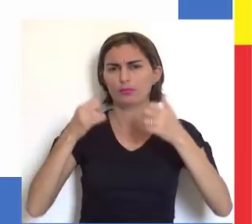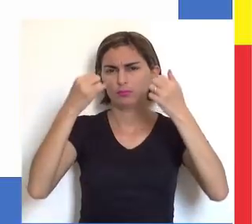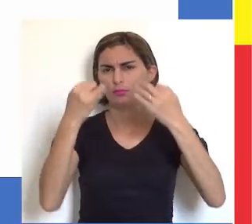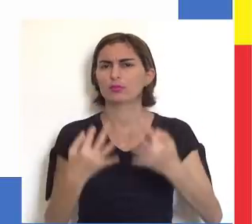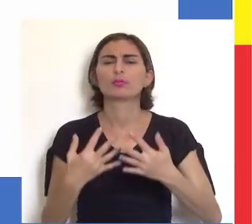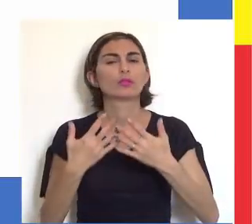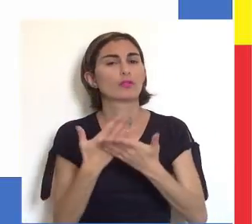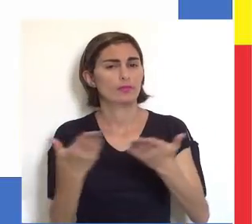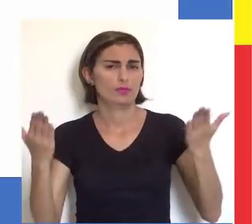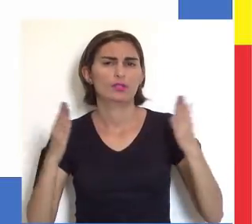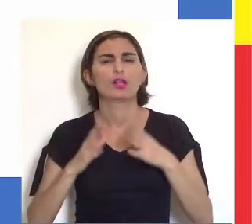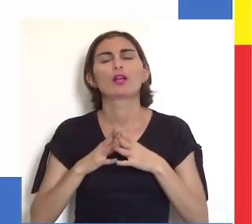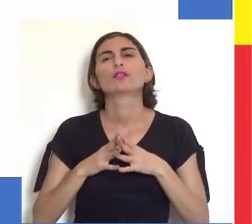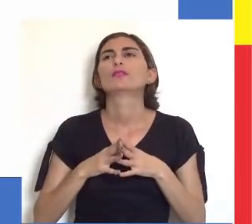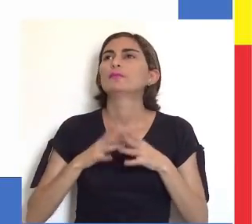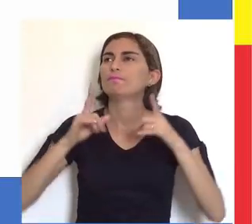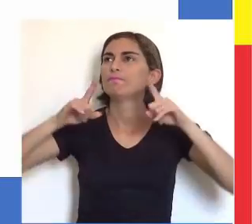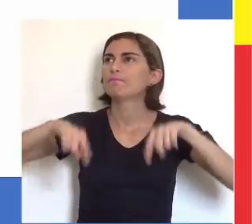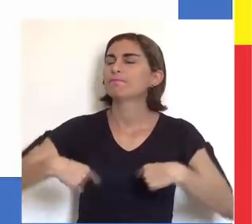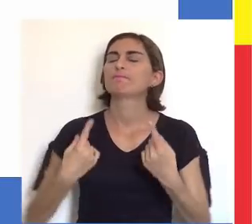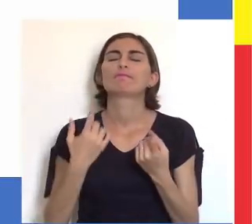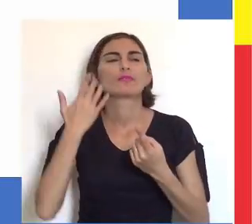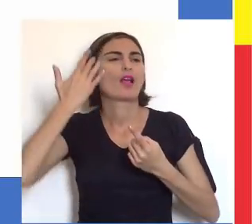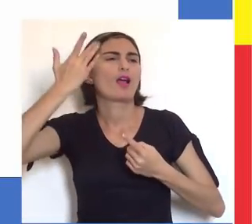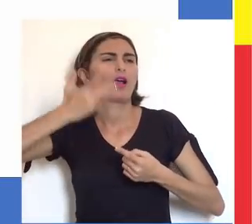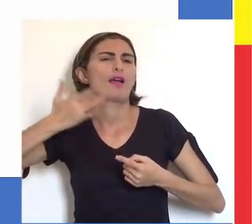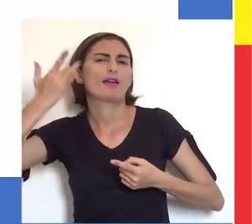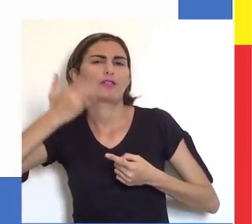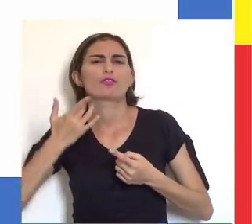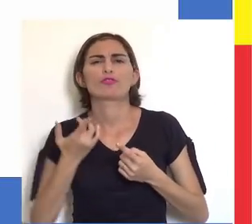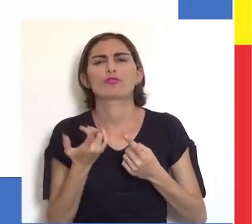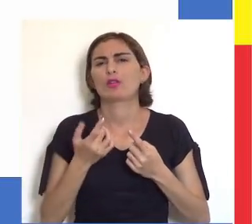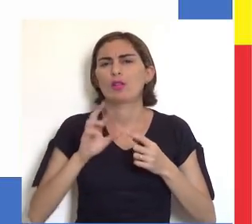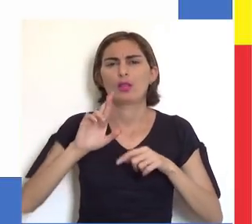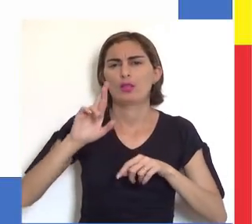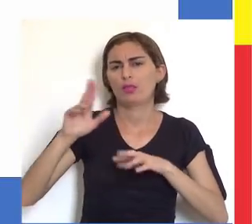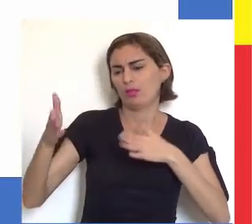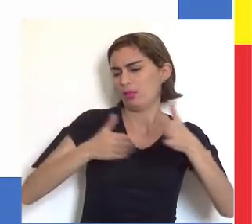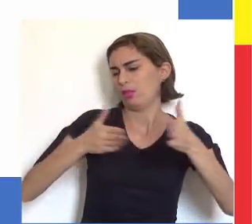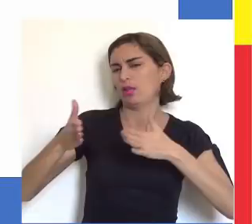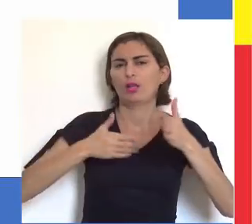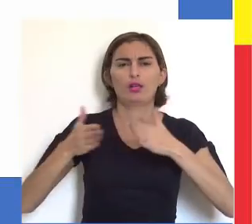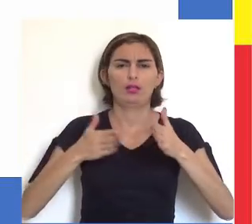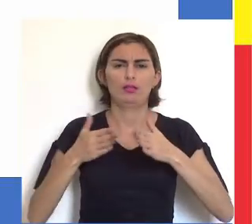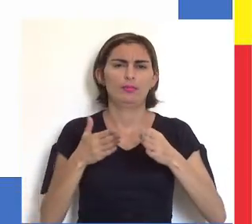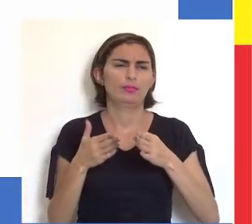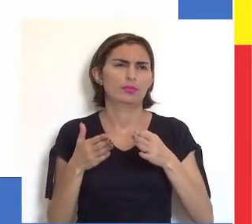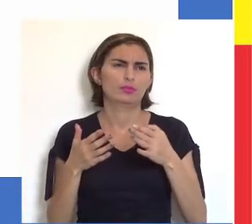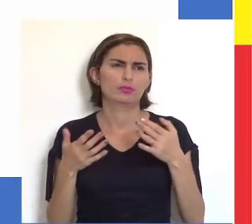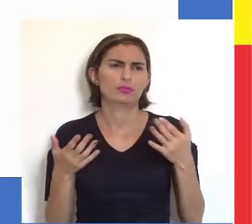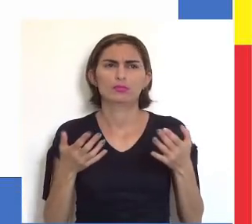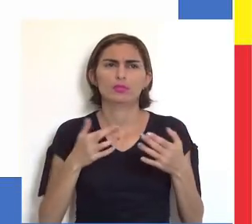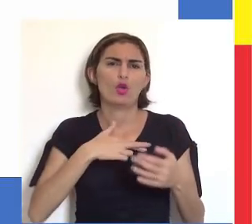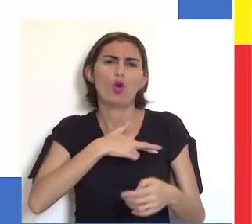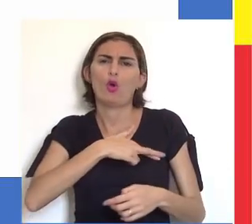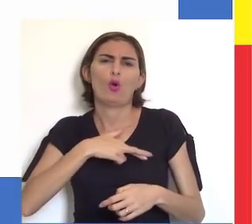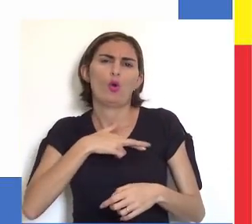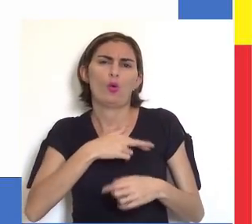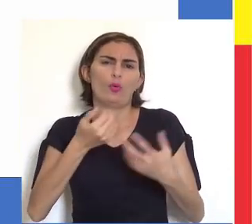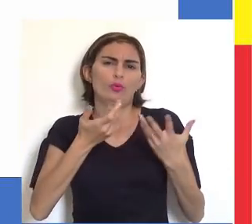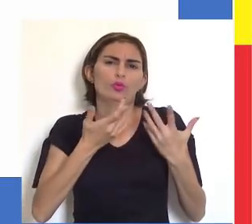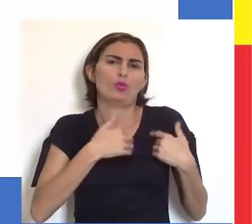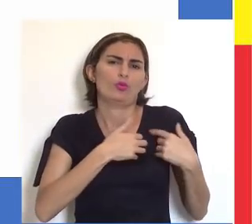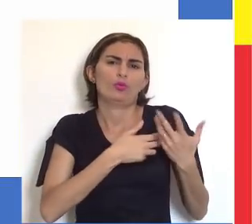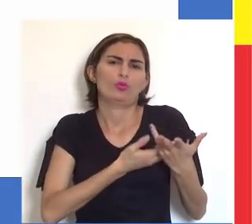vocês, a gente acha que não é da época da Roma Antiga, ou